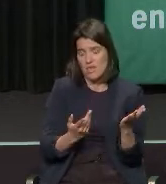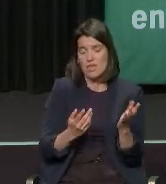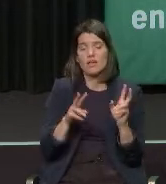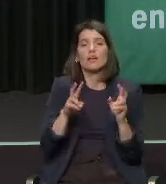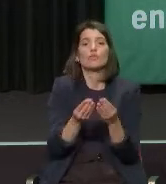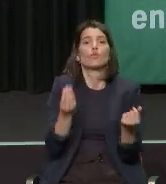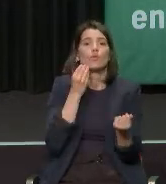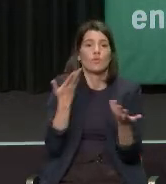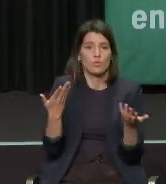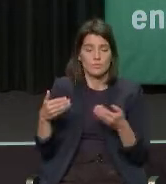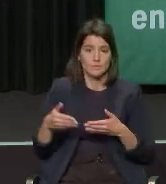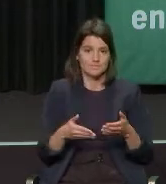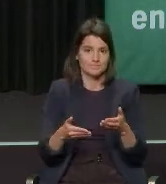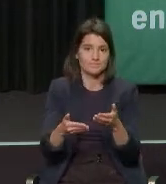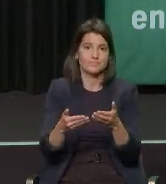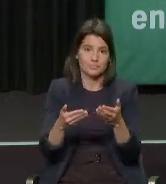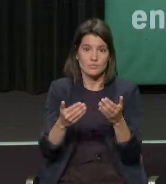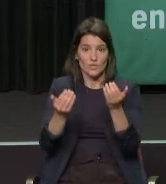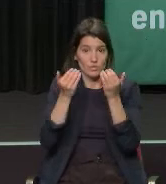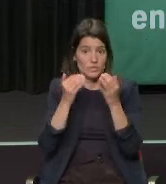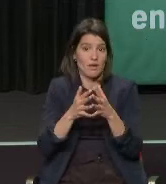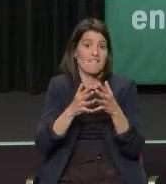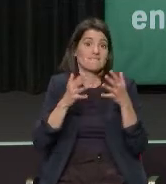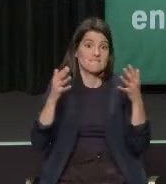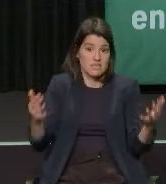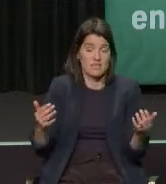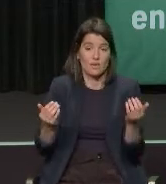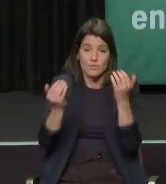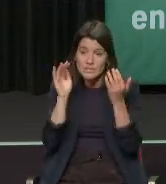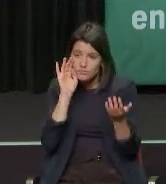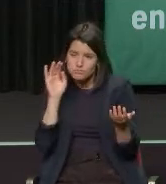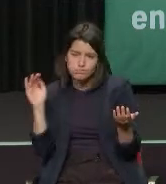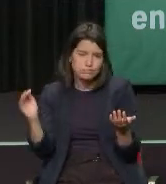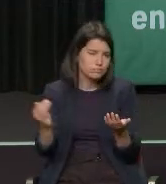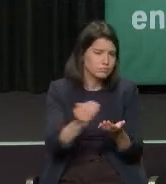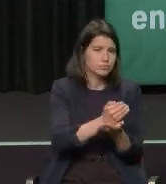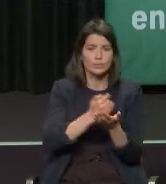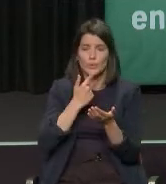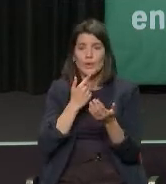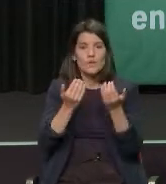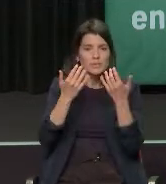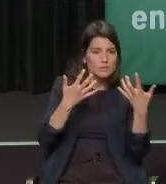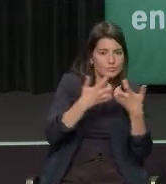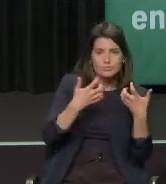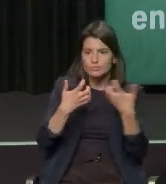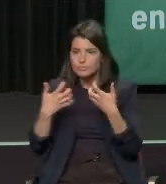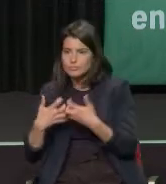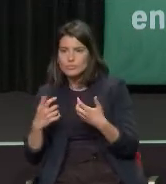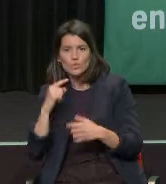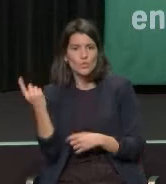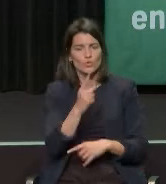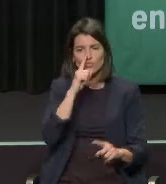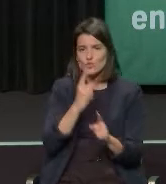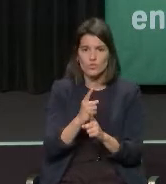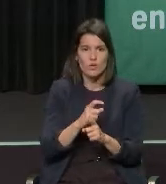A estratégia é uma estratégia de Big Data, portanto, de compilar uma série de informação com dados síncronos, portanto, recolhidos todos ao mesmo tempo,